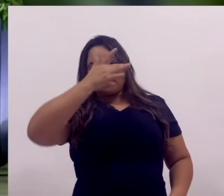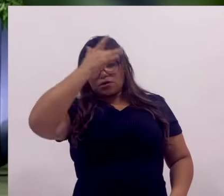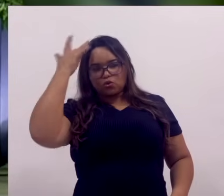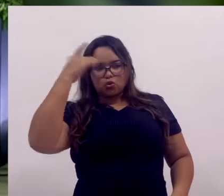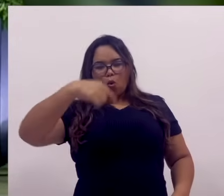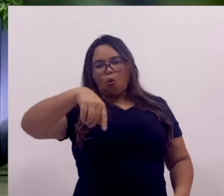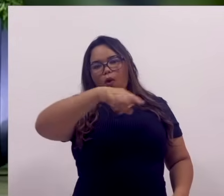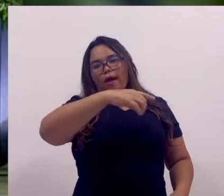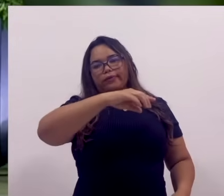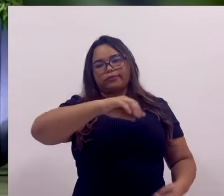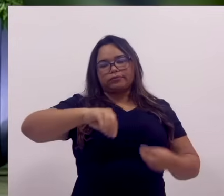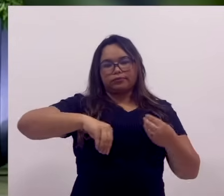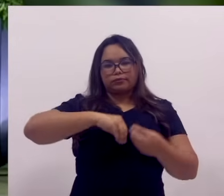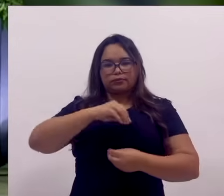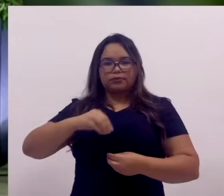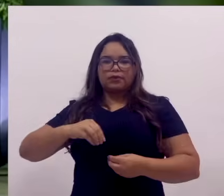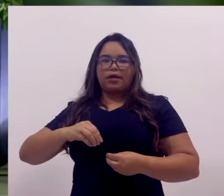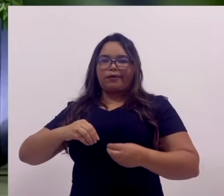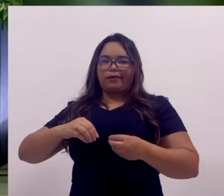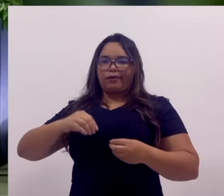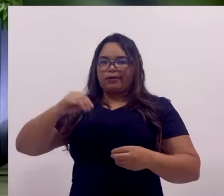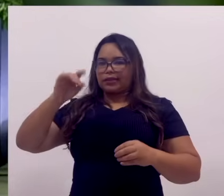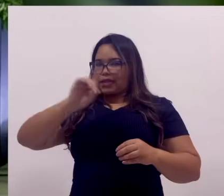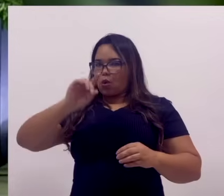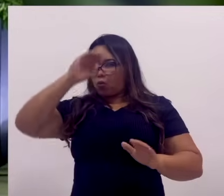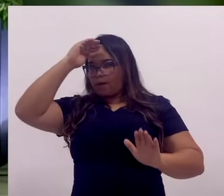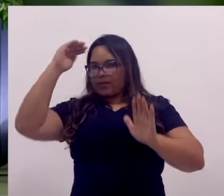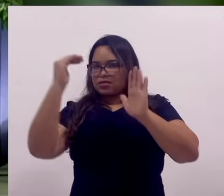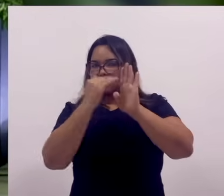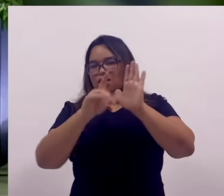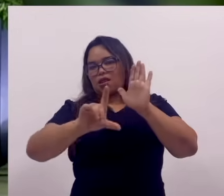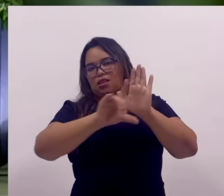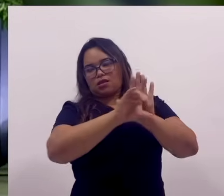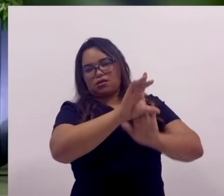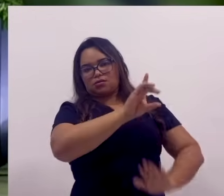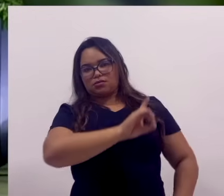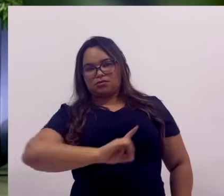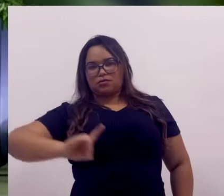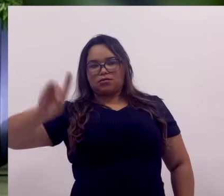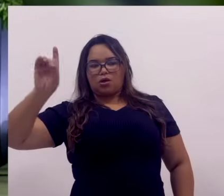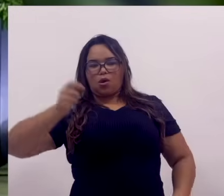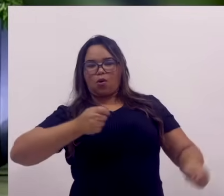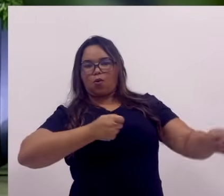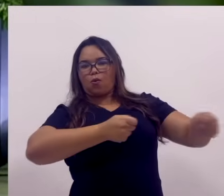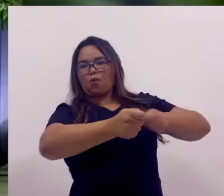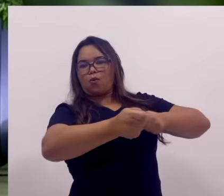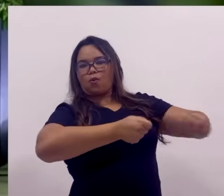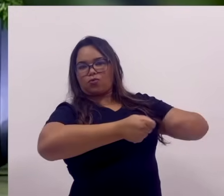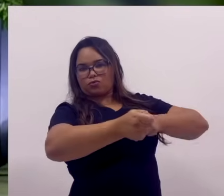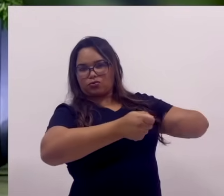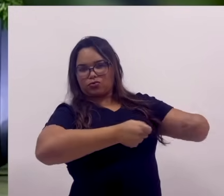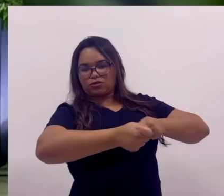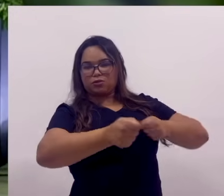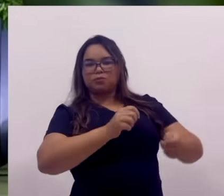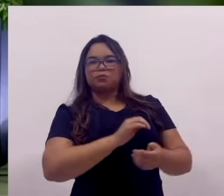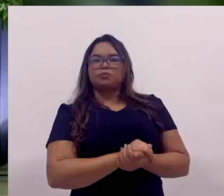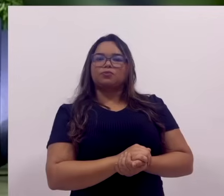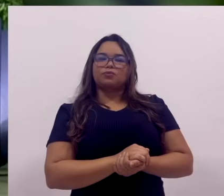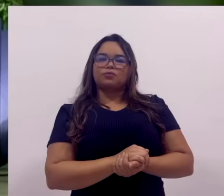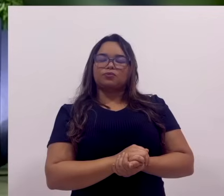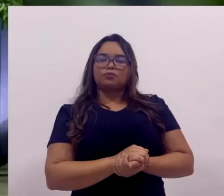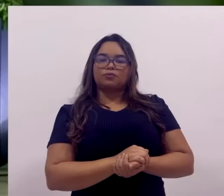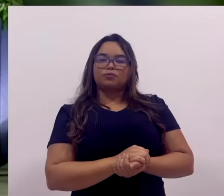lei de Deus. E assim os teremos sob controle. Assim temos um comprometimento no qual uma doutrina está